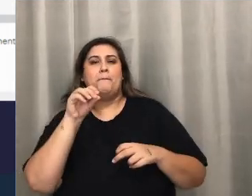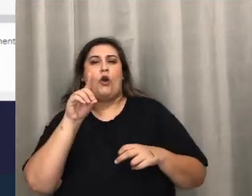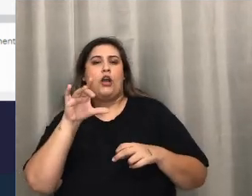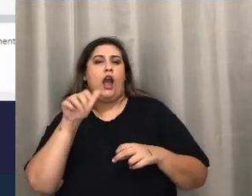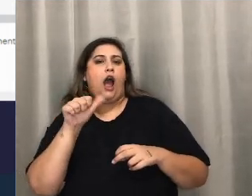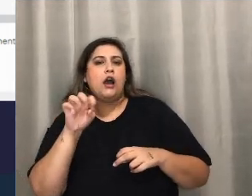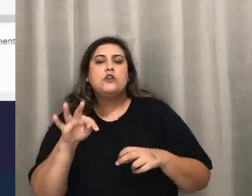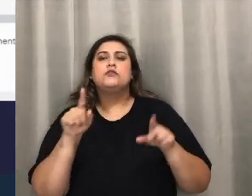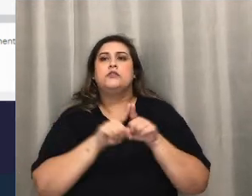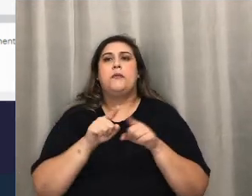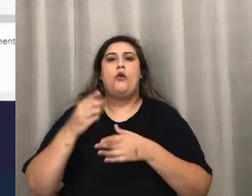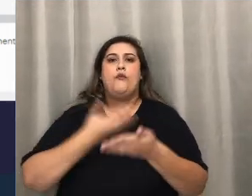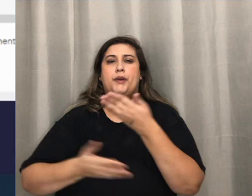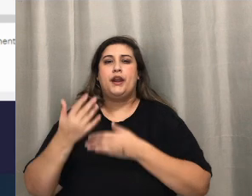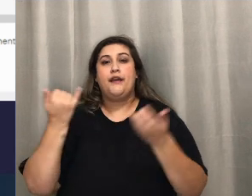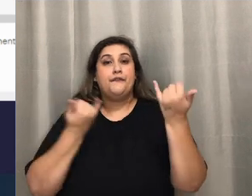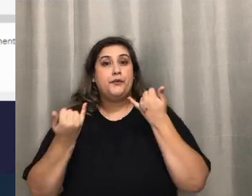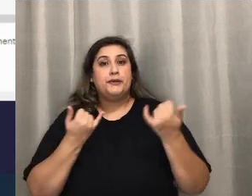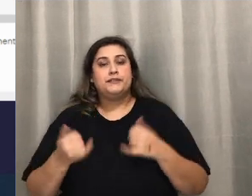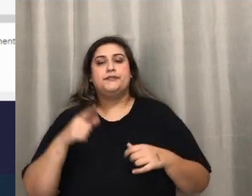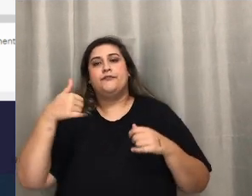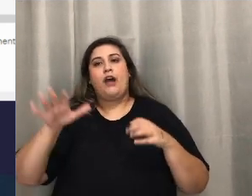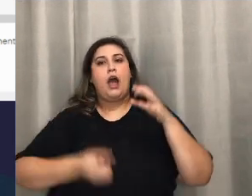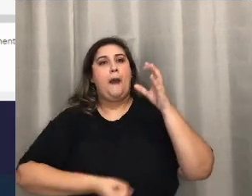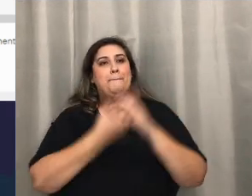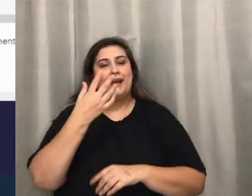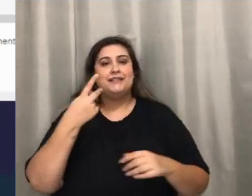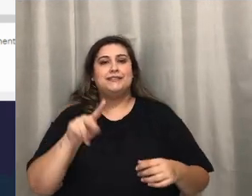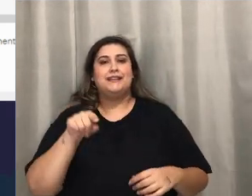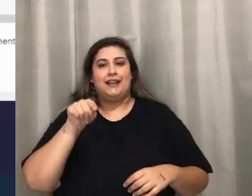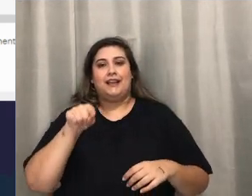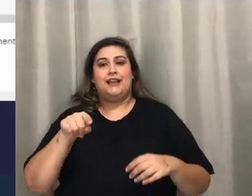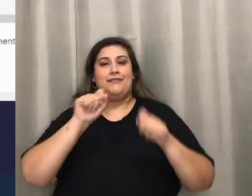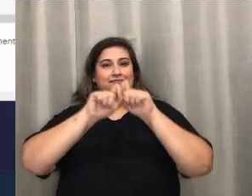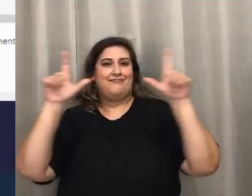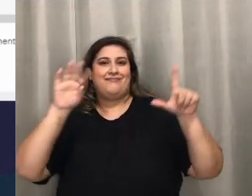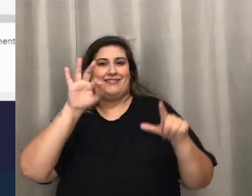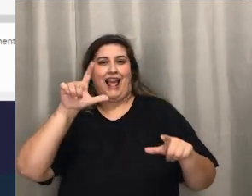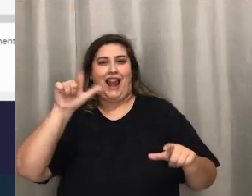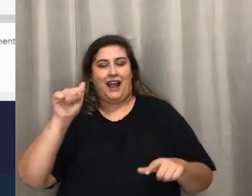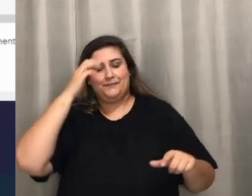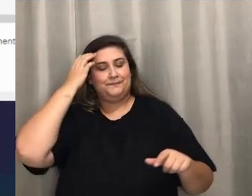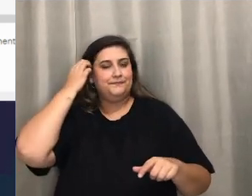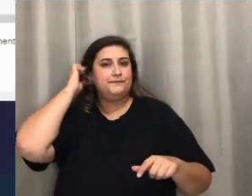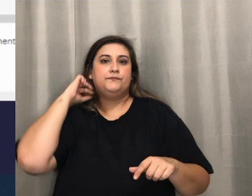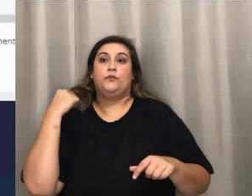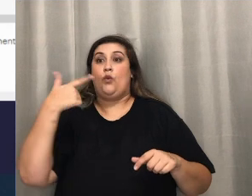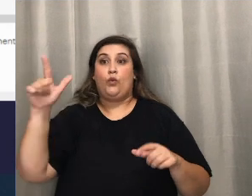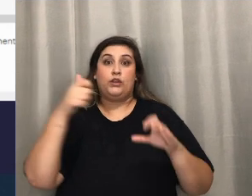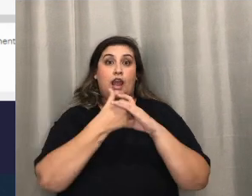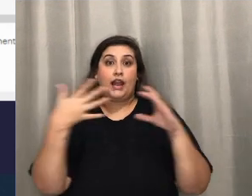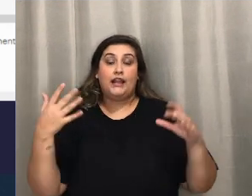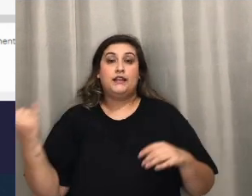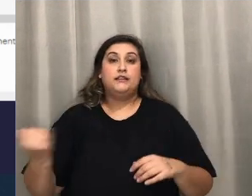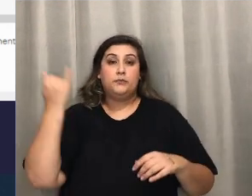compartilhando informações, e elas irão aparecer aqui nesta tela. Outra característica